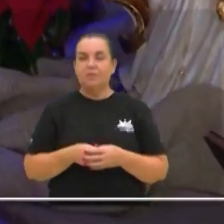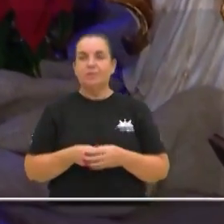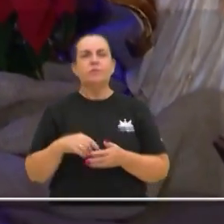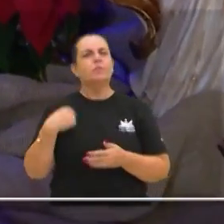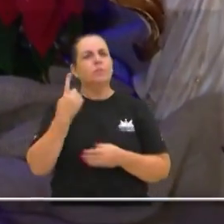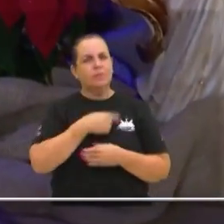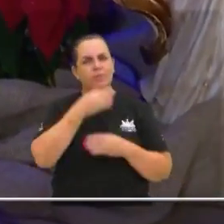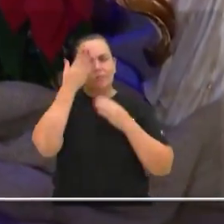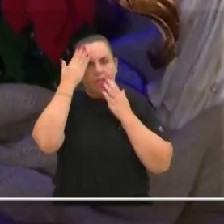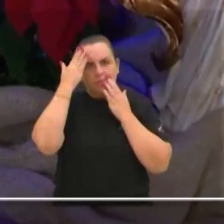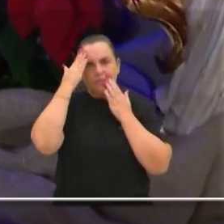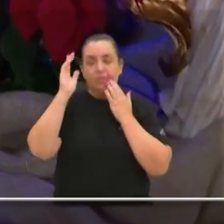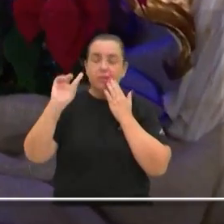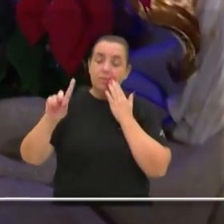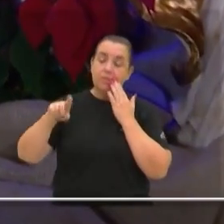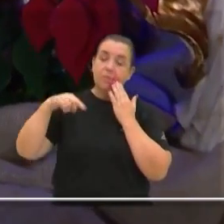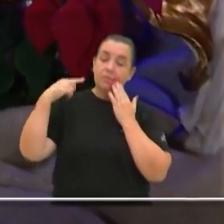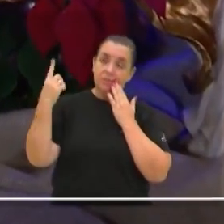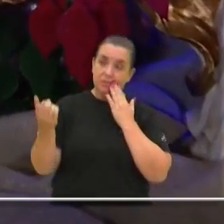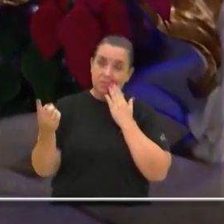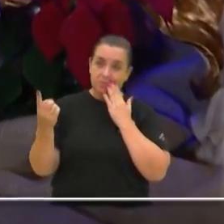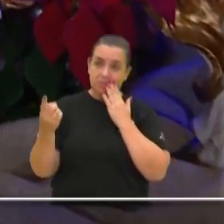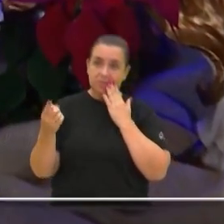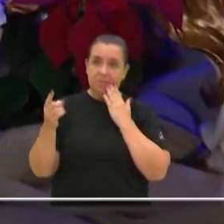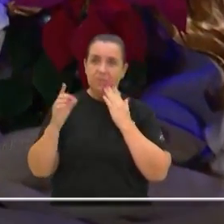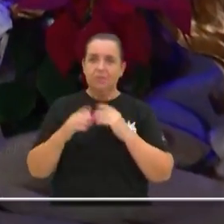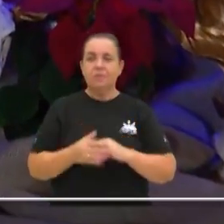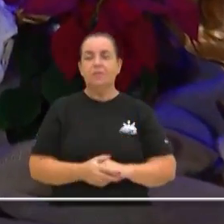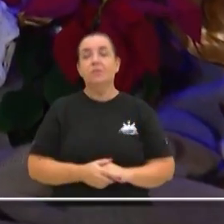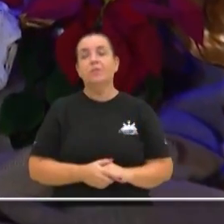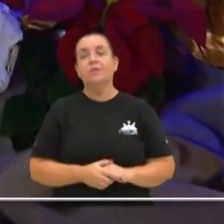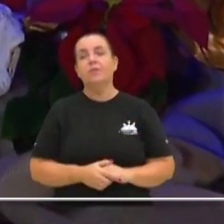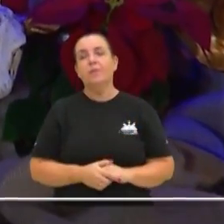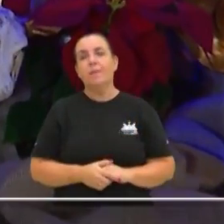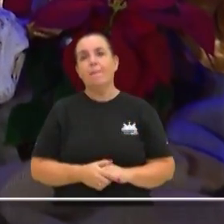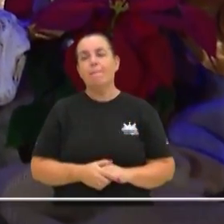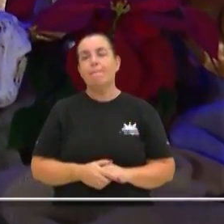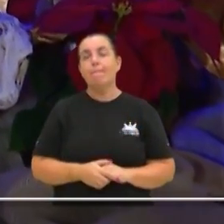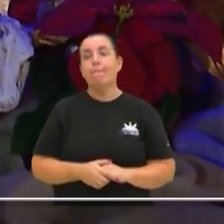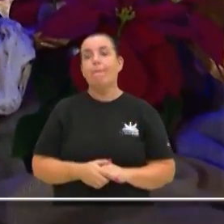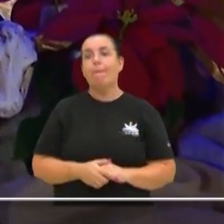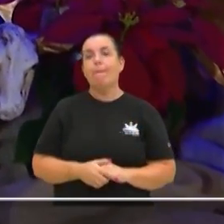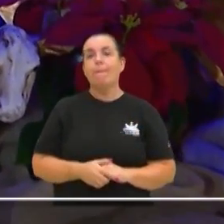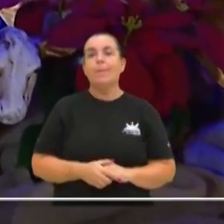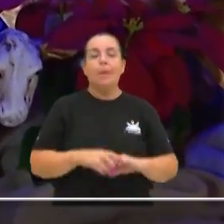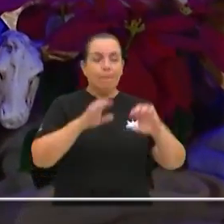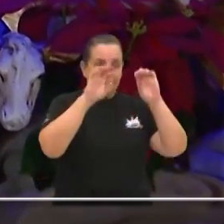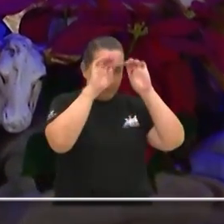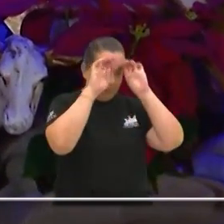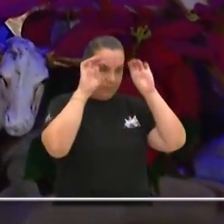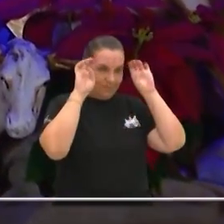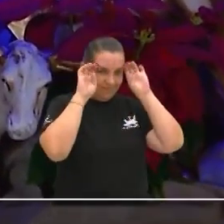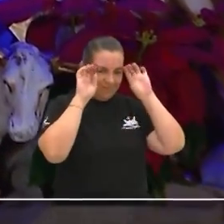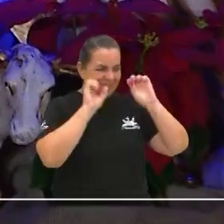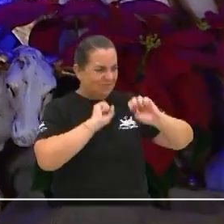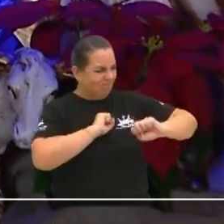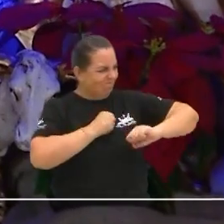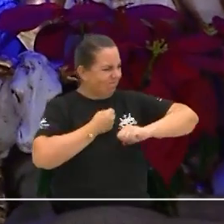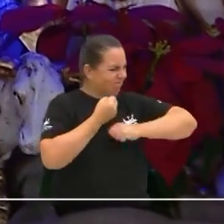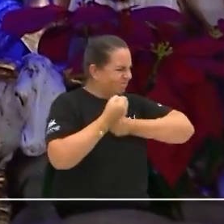Sabemos que depois, sem ficar me atendo a Herodes, ele ficou tão